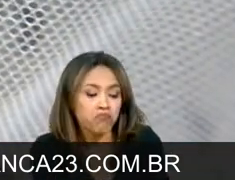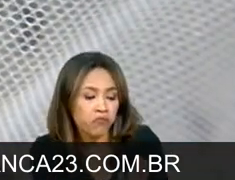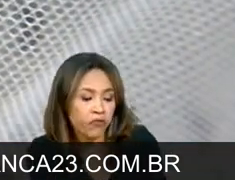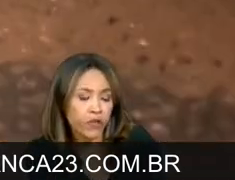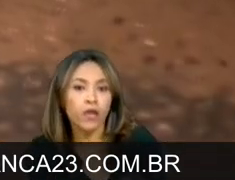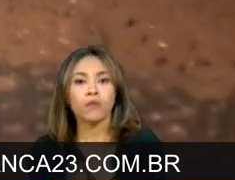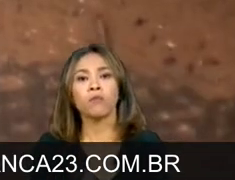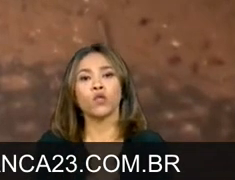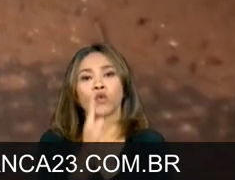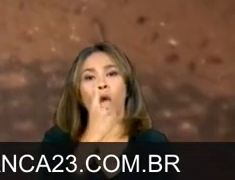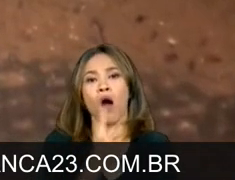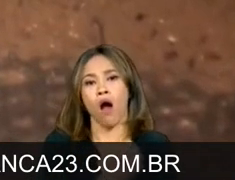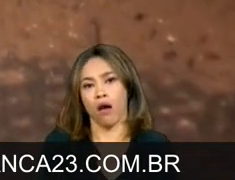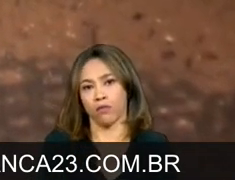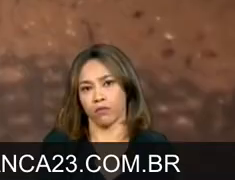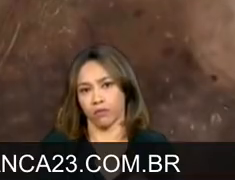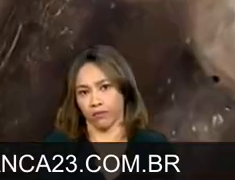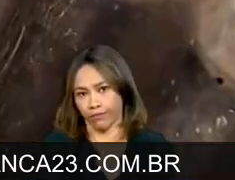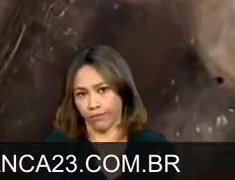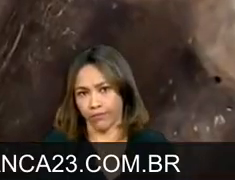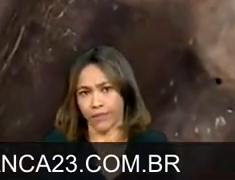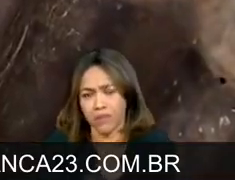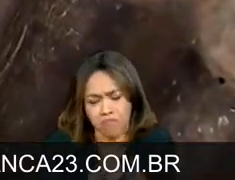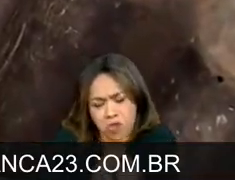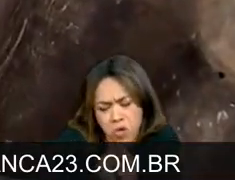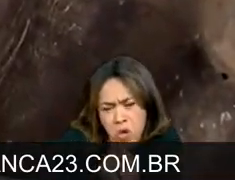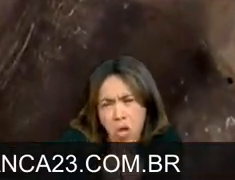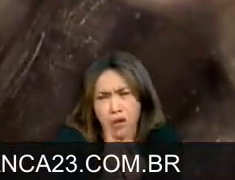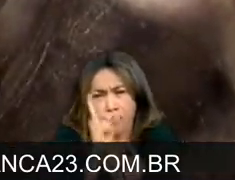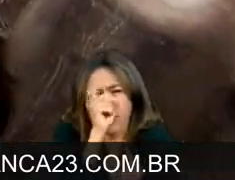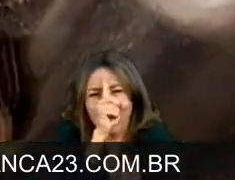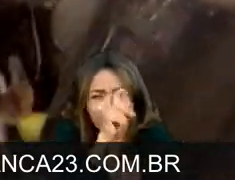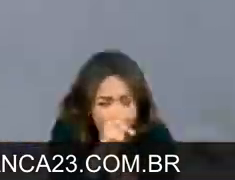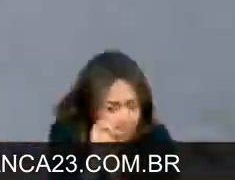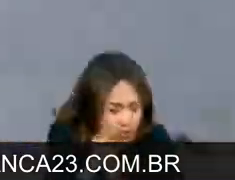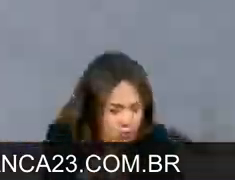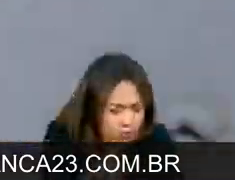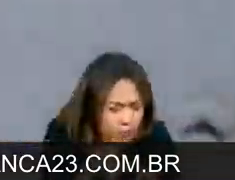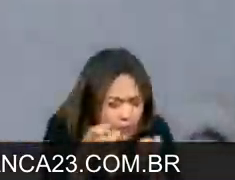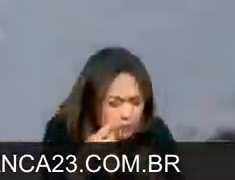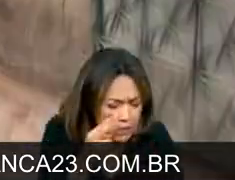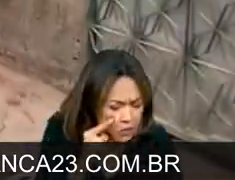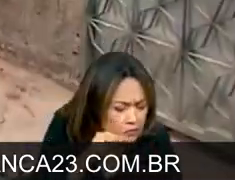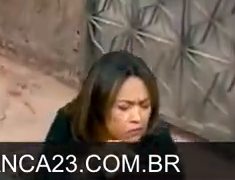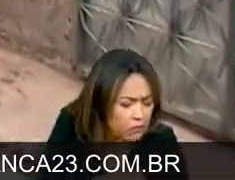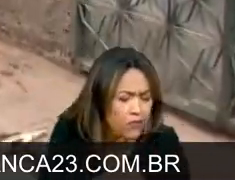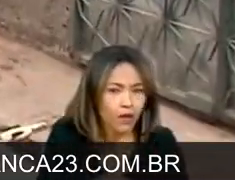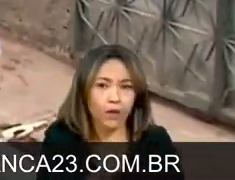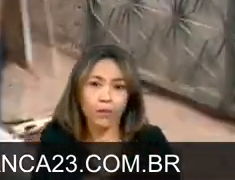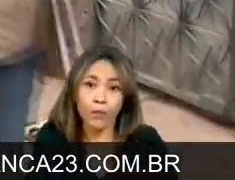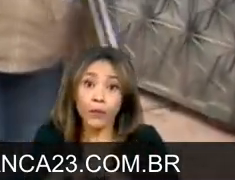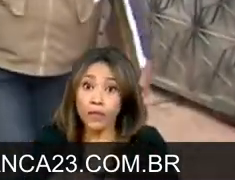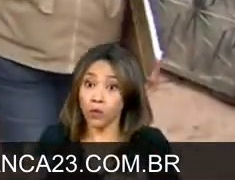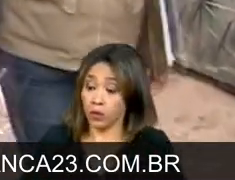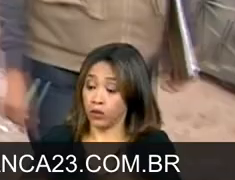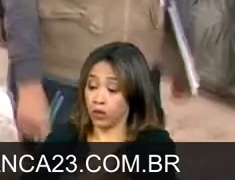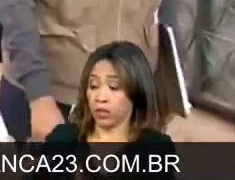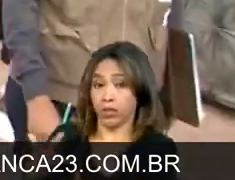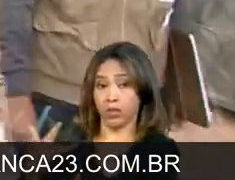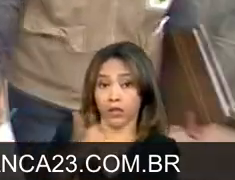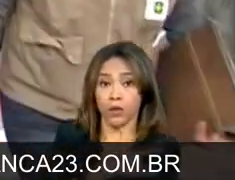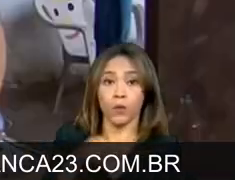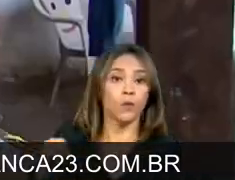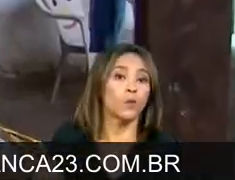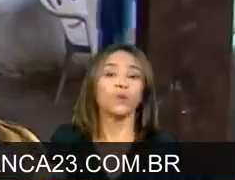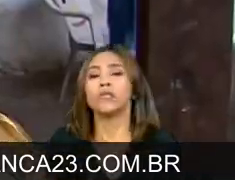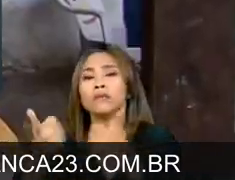ano. Medindo 0,5 milímetro, eles ainda são difíceis de serem visualizados. Por isso, o Ministério da Saúde